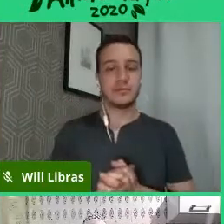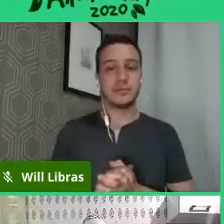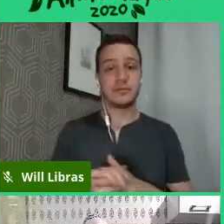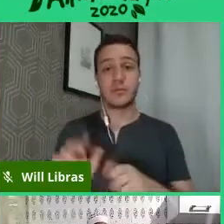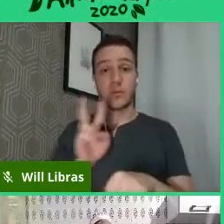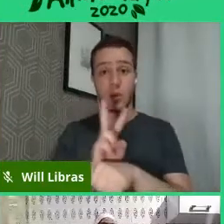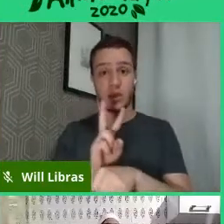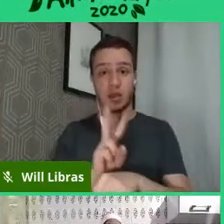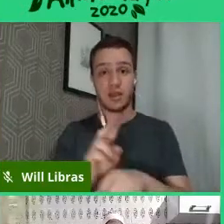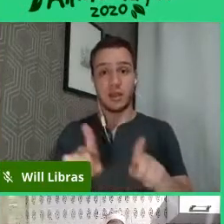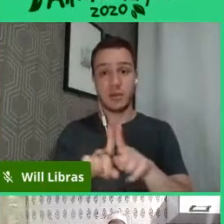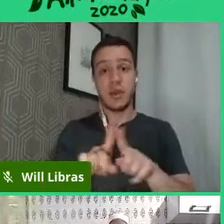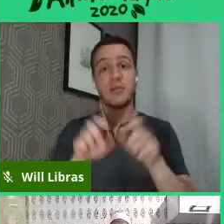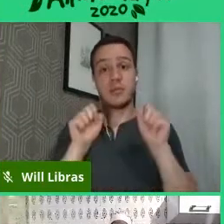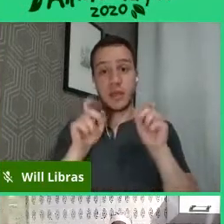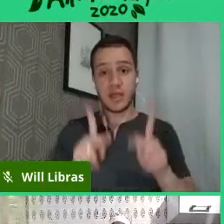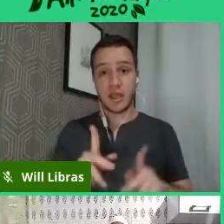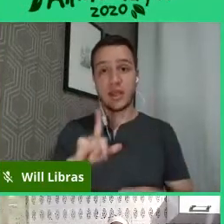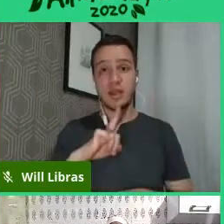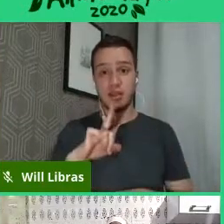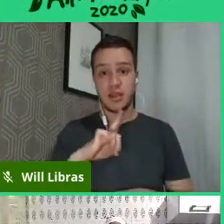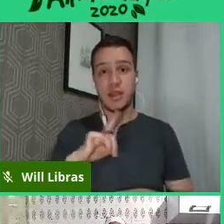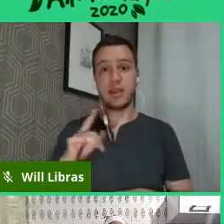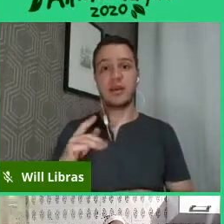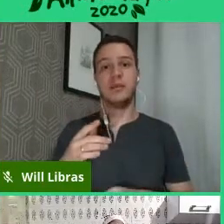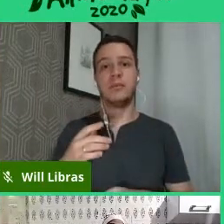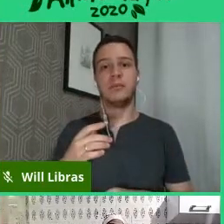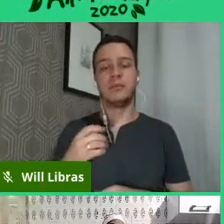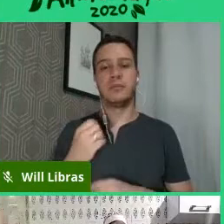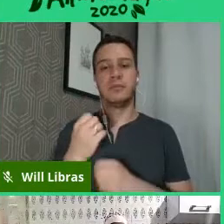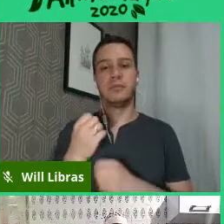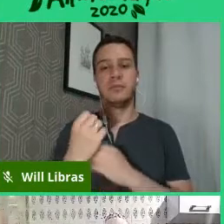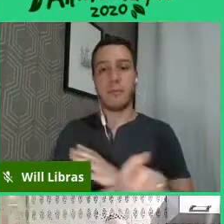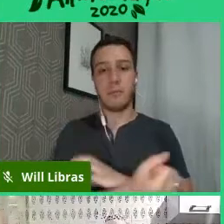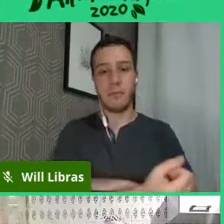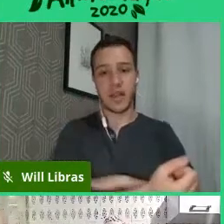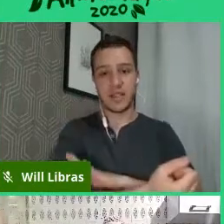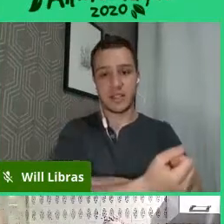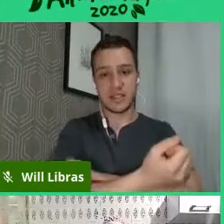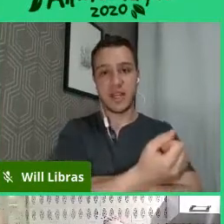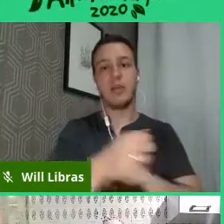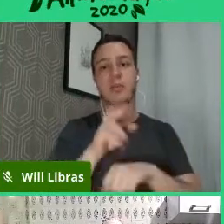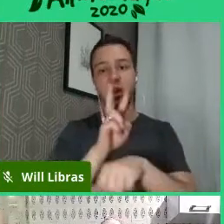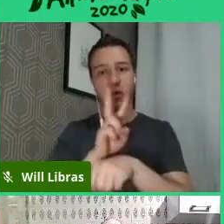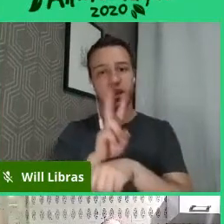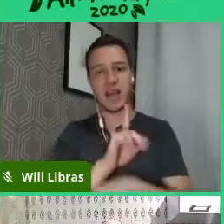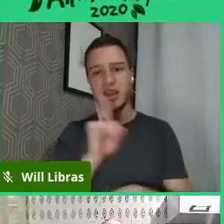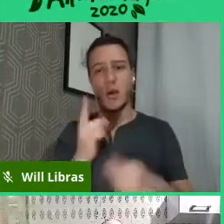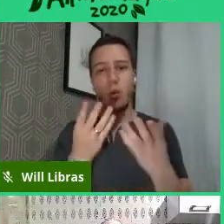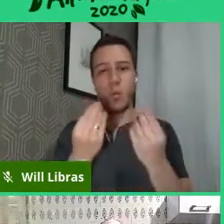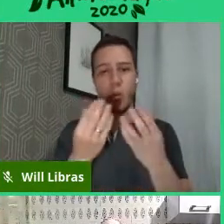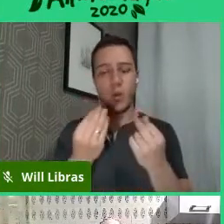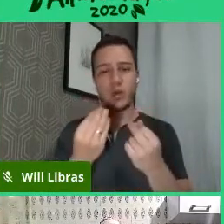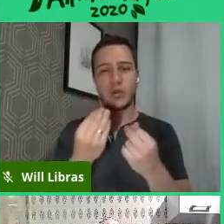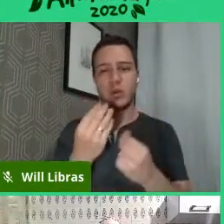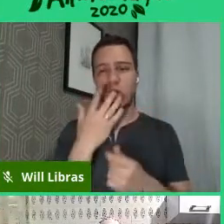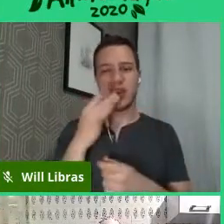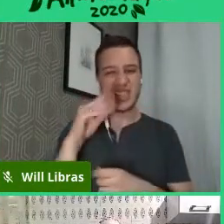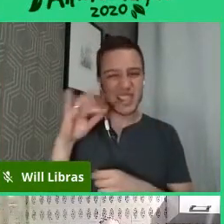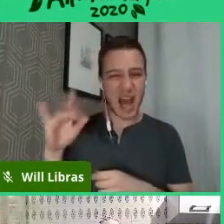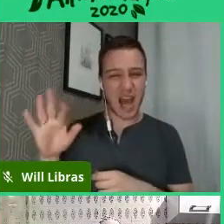Cuidar, né, para quem tem hipertensão arterial, não tá utilizando muito sal na receita, senão depois vai ter problema com a